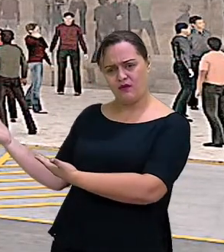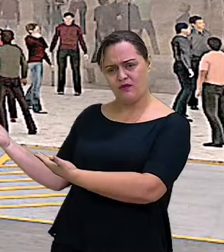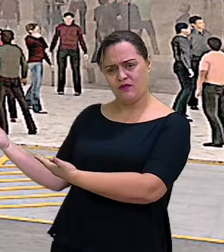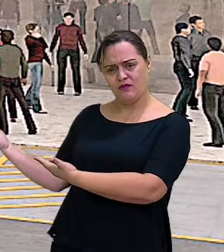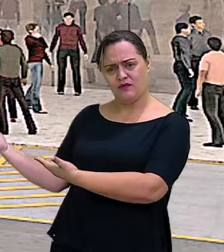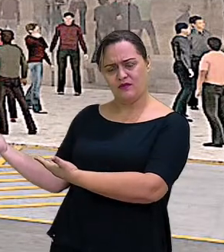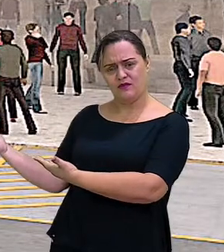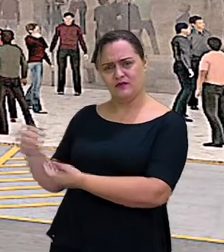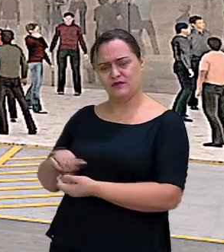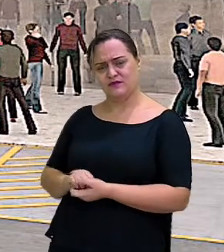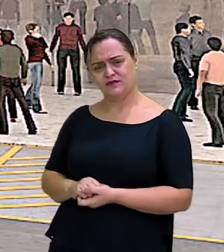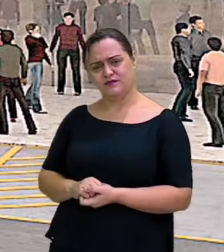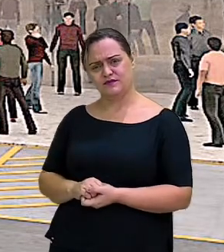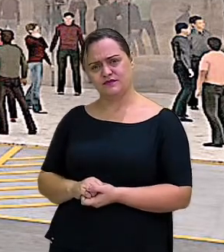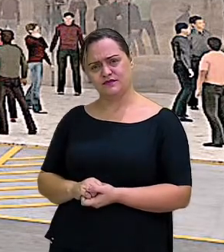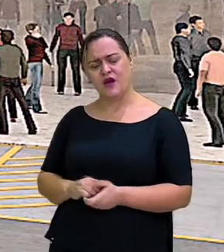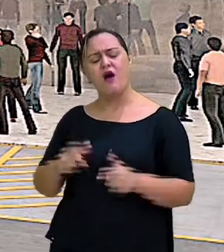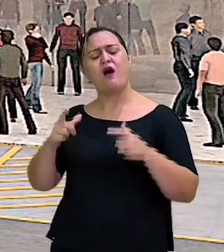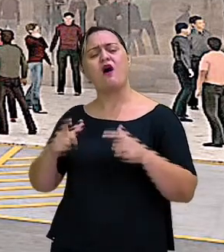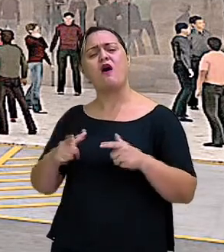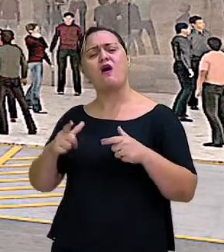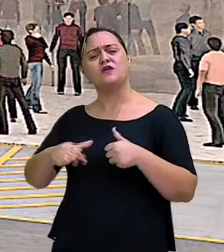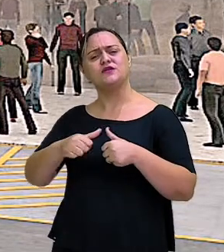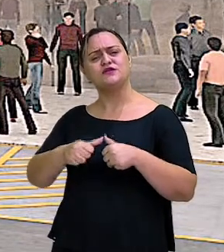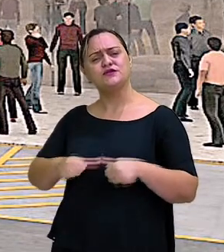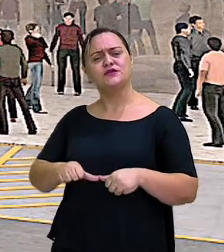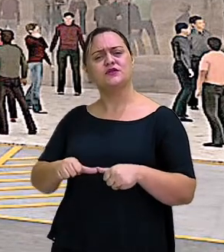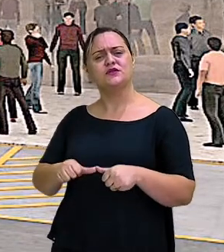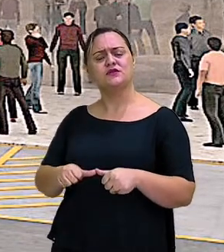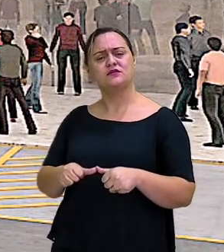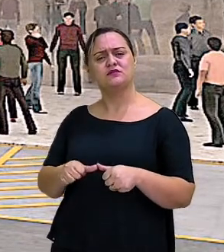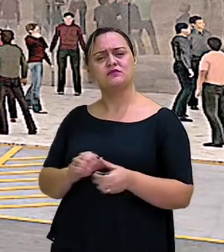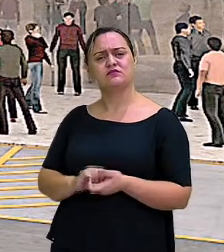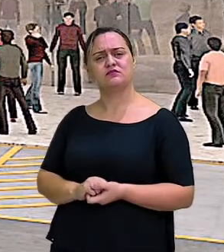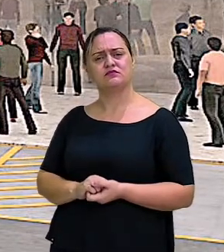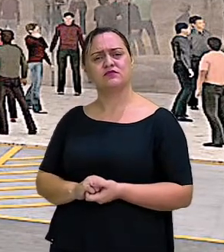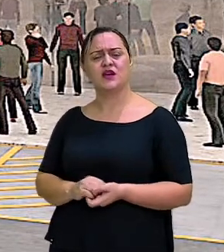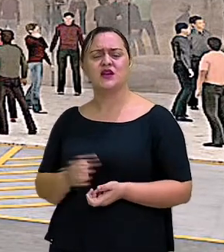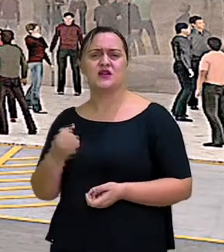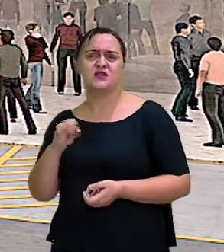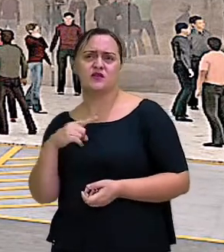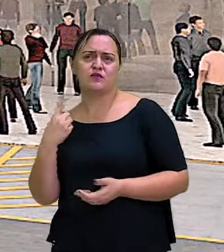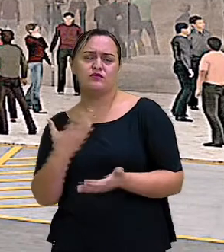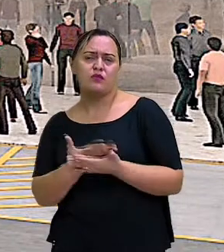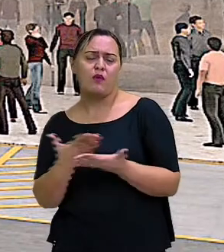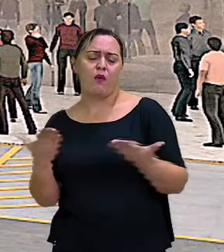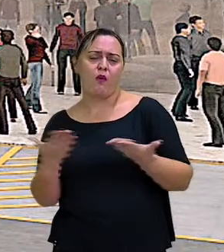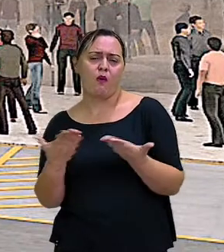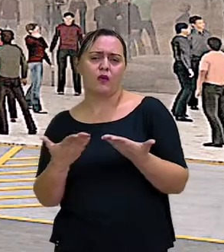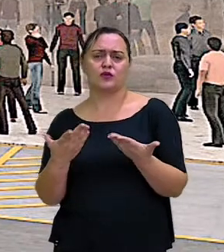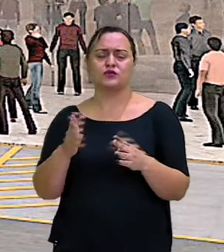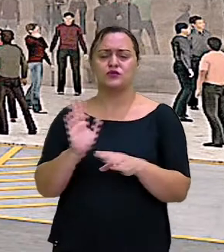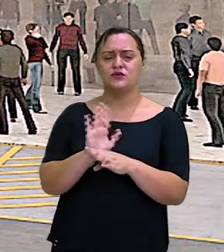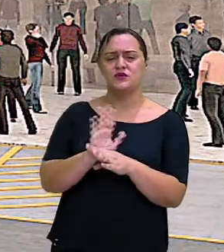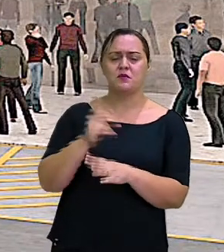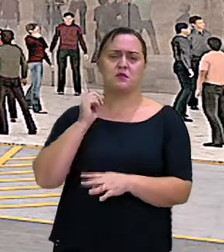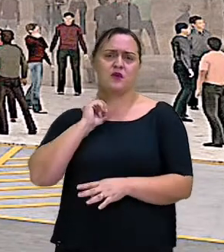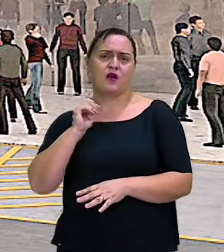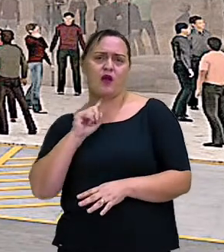cinema. Ele fica onde? Nós estamos falando de cinema em Minas Gerais, cinema em Valadares. Agora a professora está falando